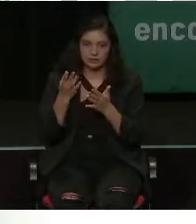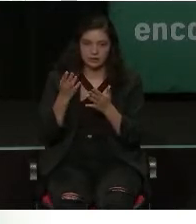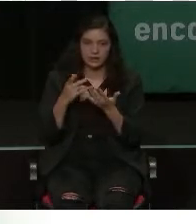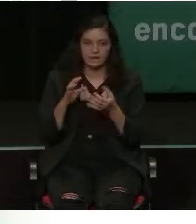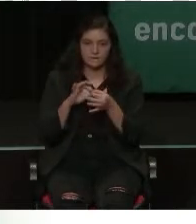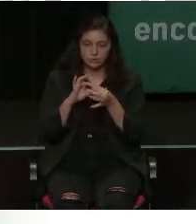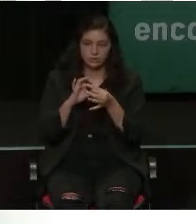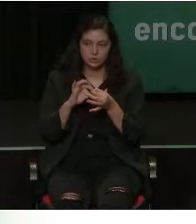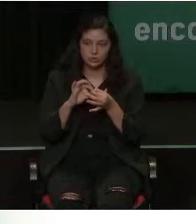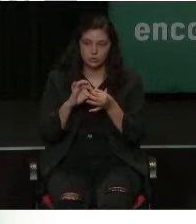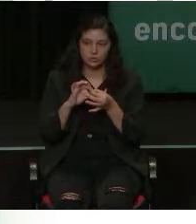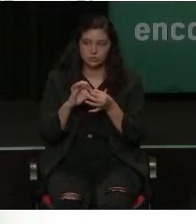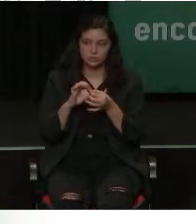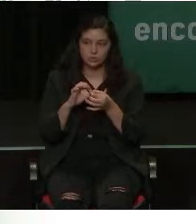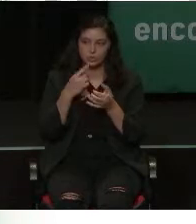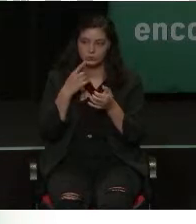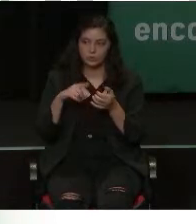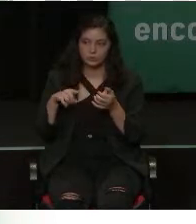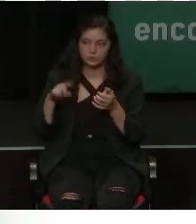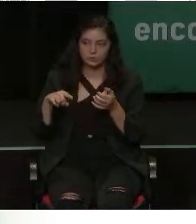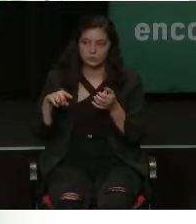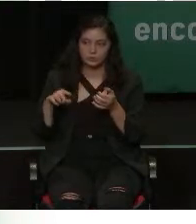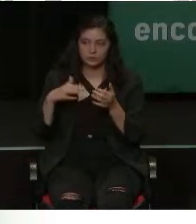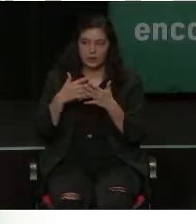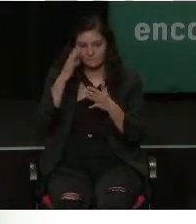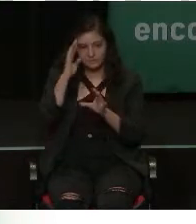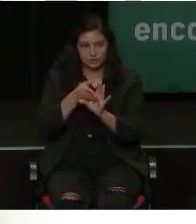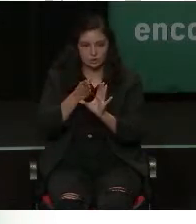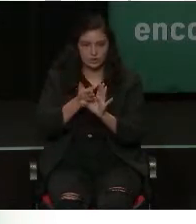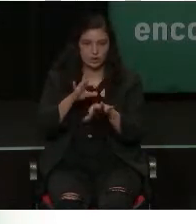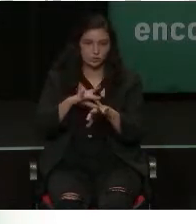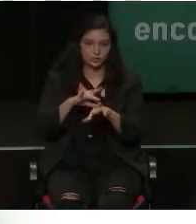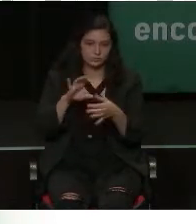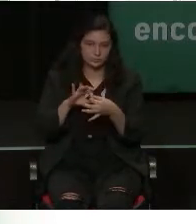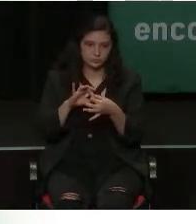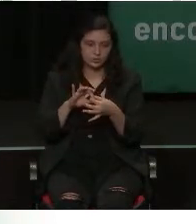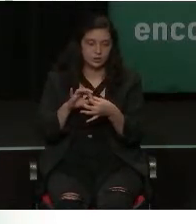A vinculação tem sido muito usada, mas é na psicologia, na psicopatologia.